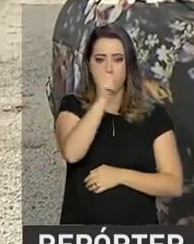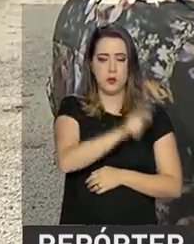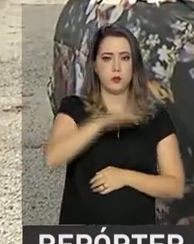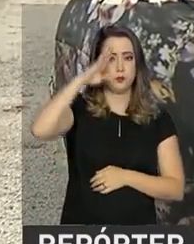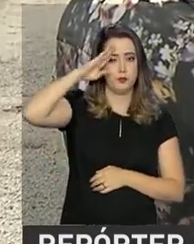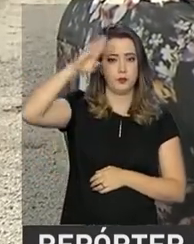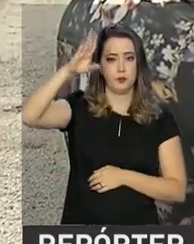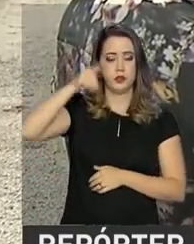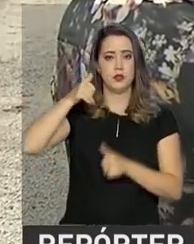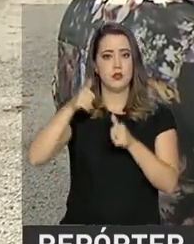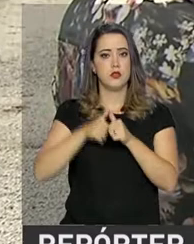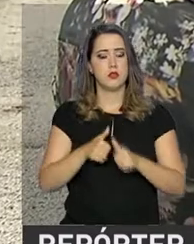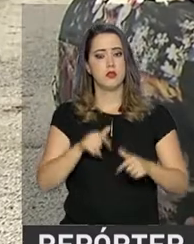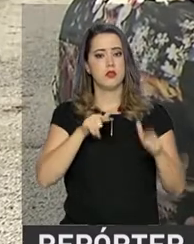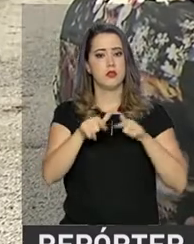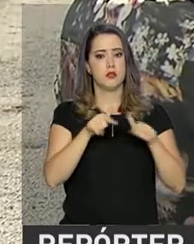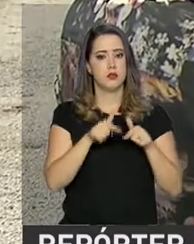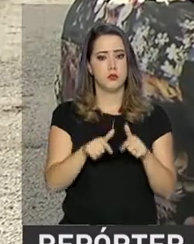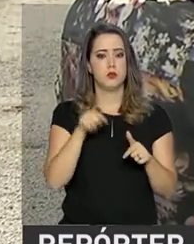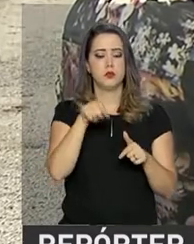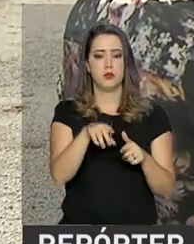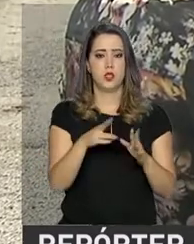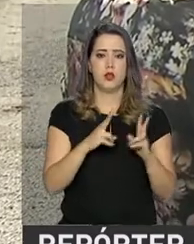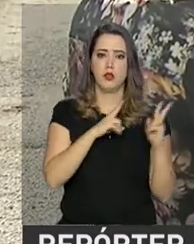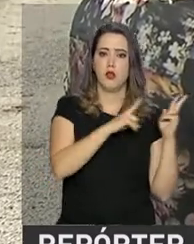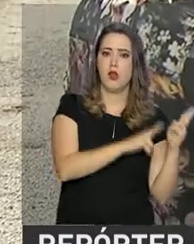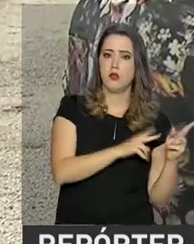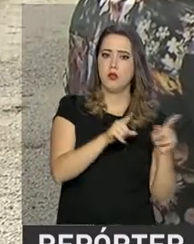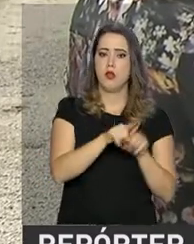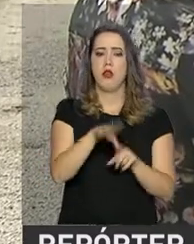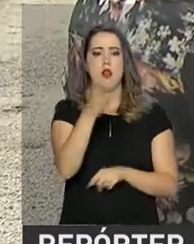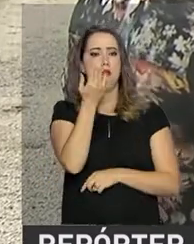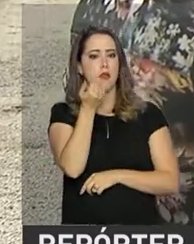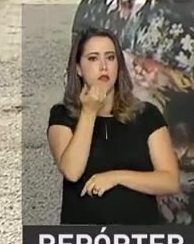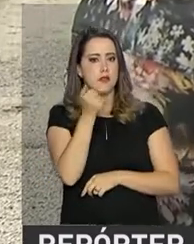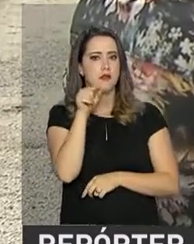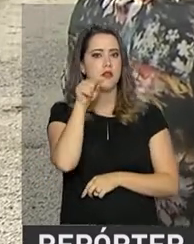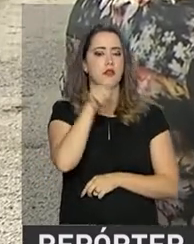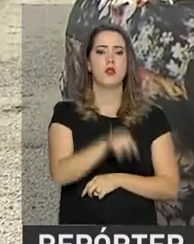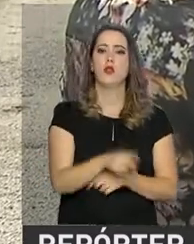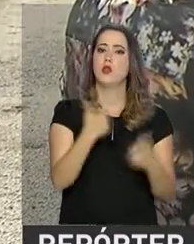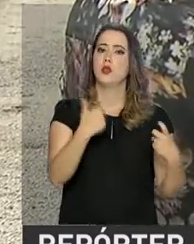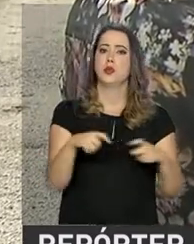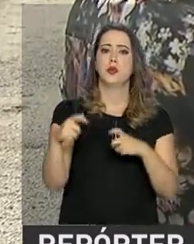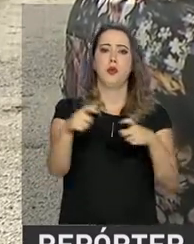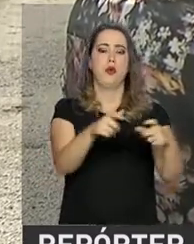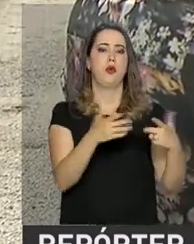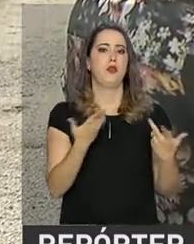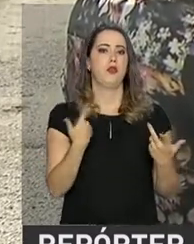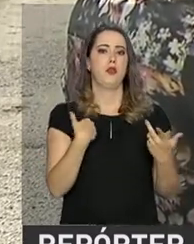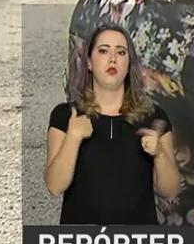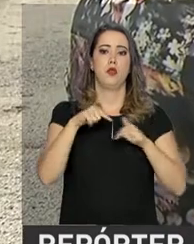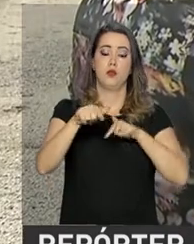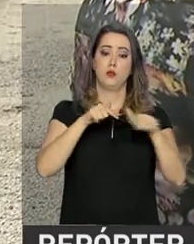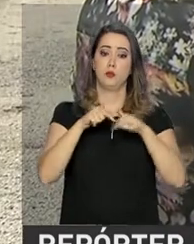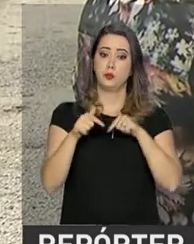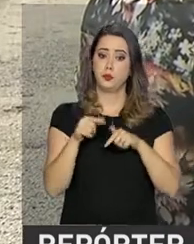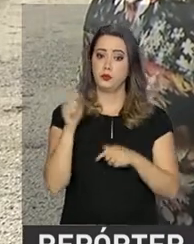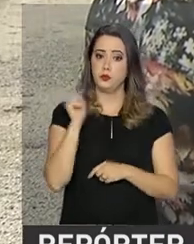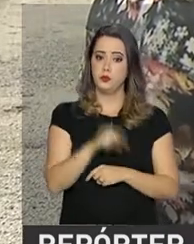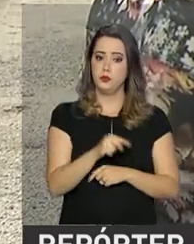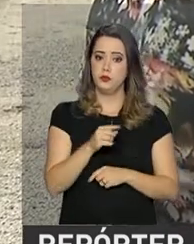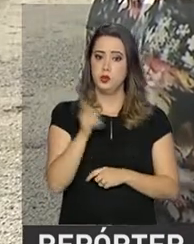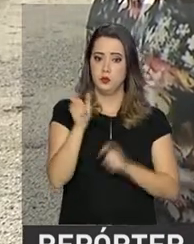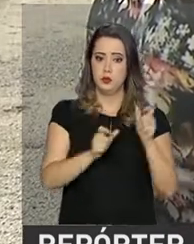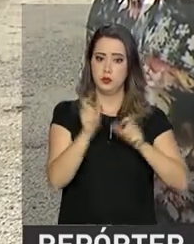trabalharão ficaram aqui alojados aqui será a área de alimentação é que será o centro de operações para